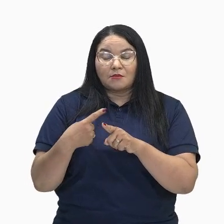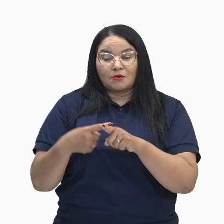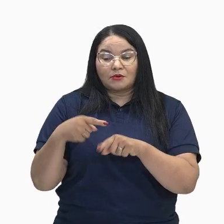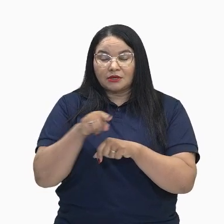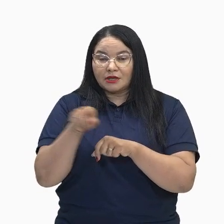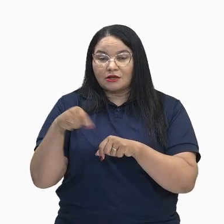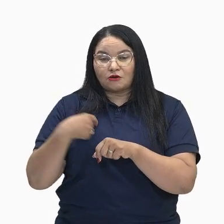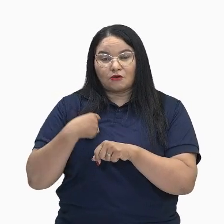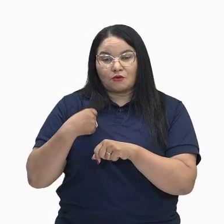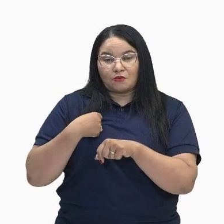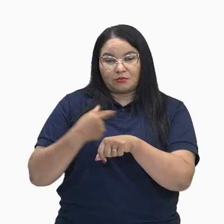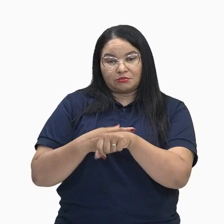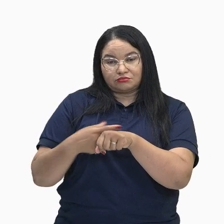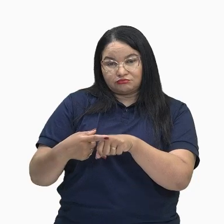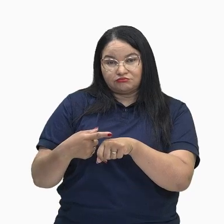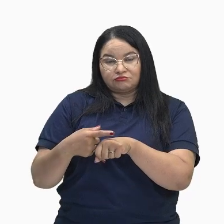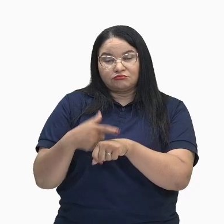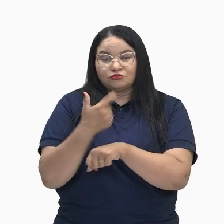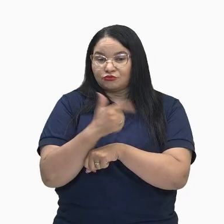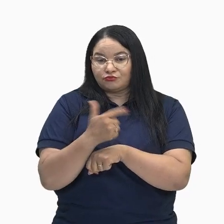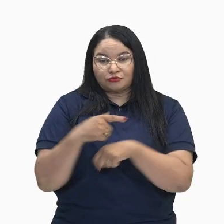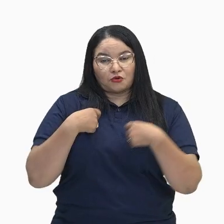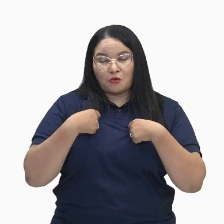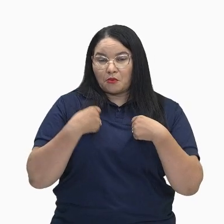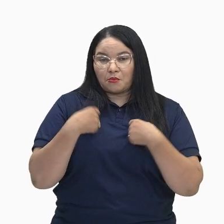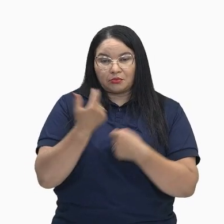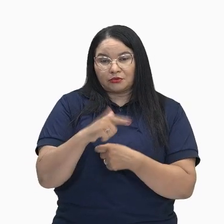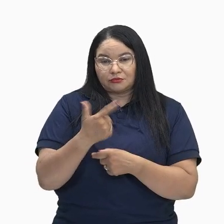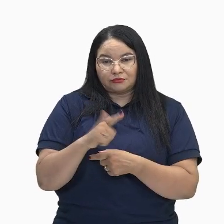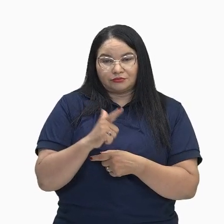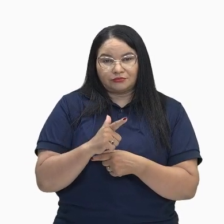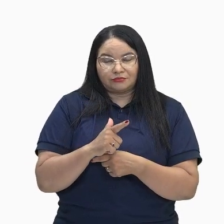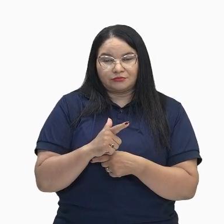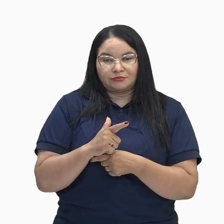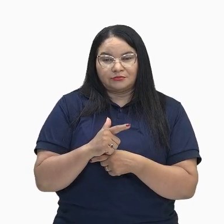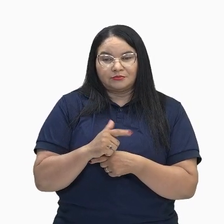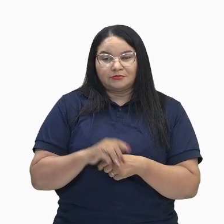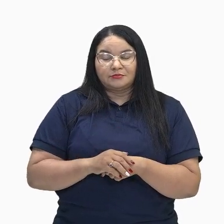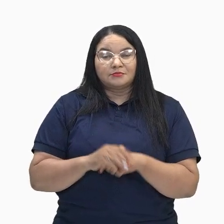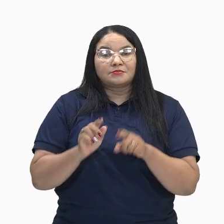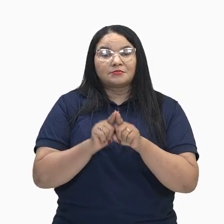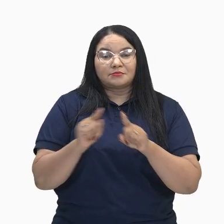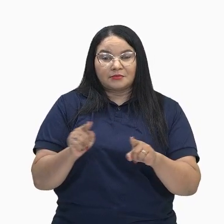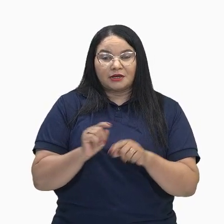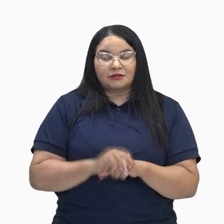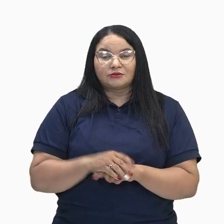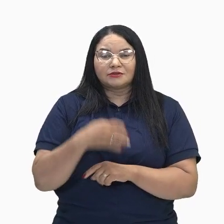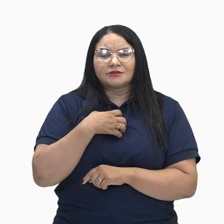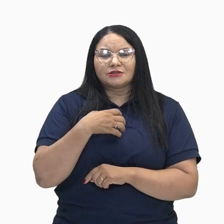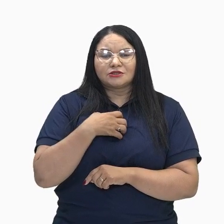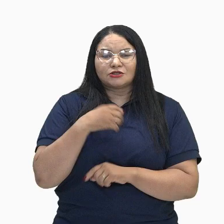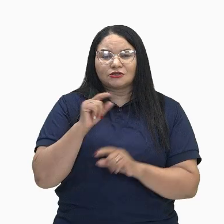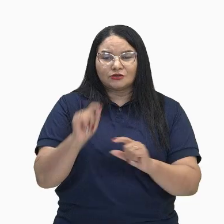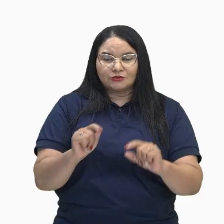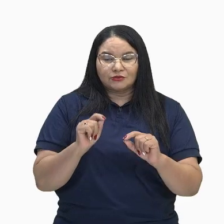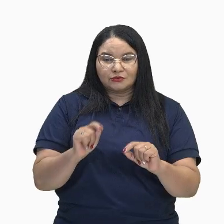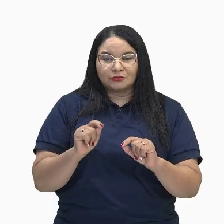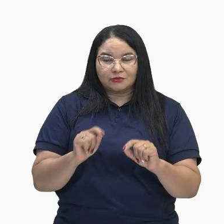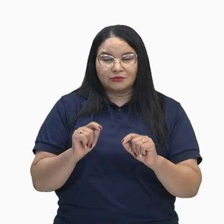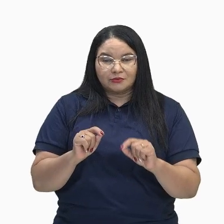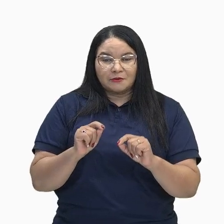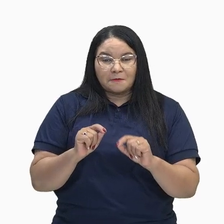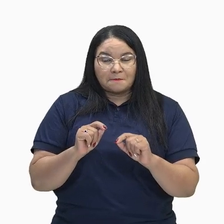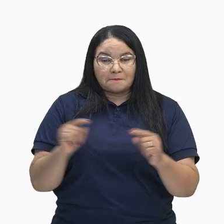né? A pessoa está despida, não tem roupas. Mas é claro que aqui o sentido que está sendo utilizado